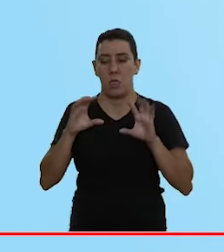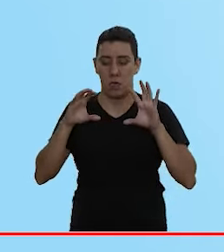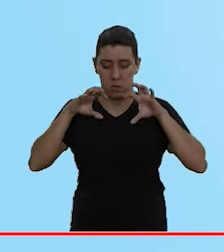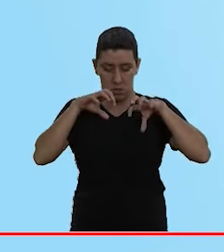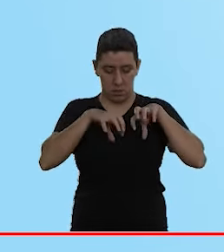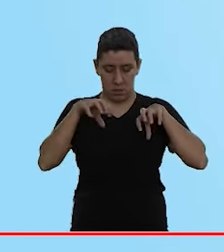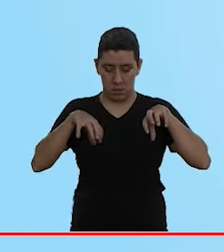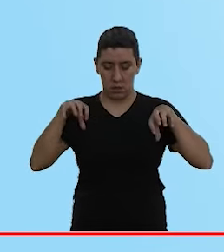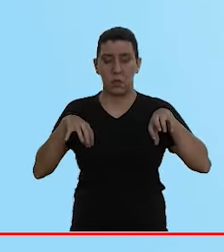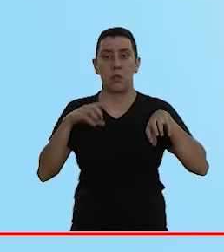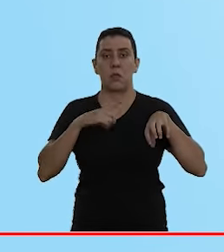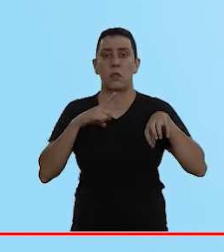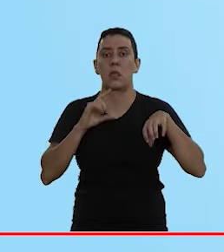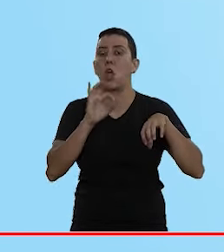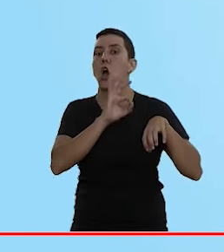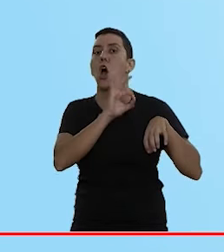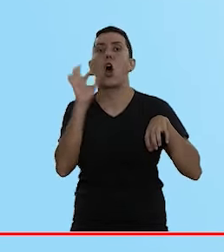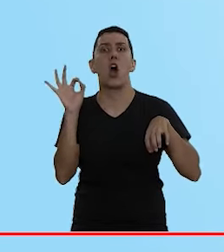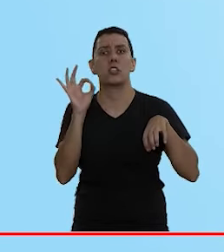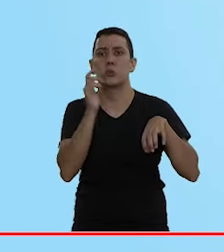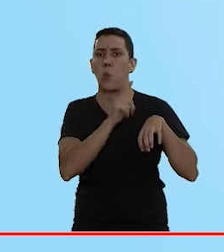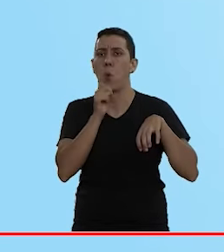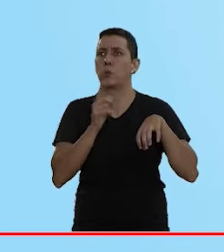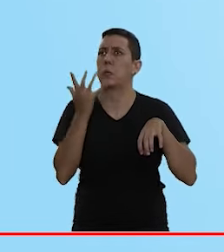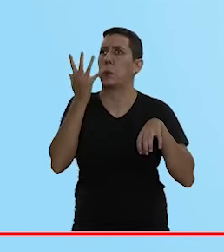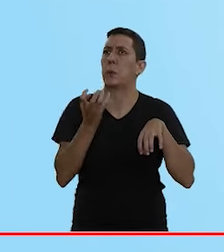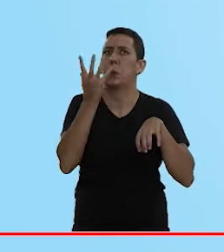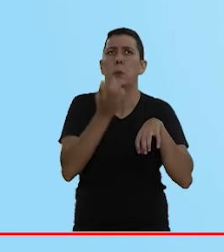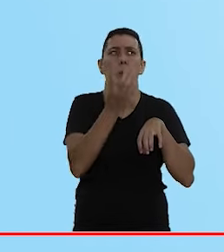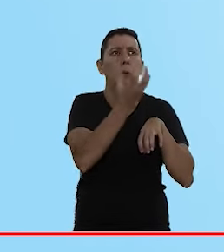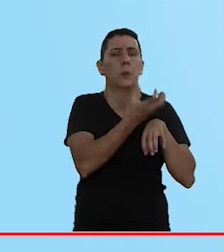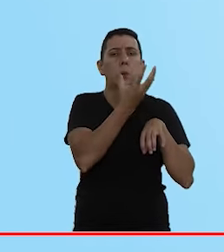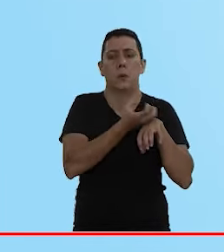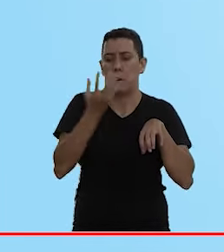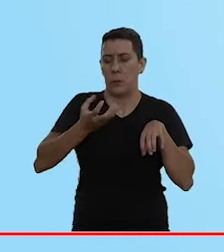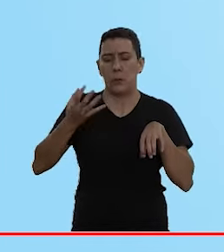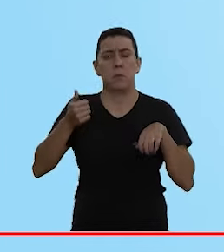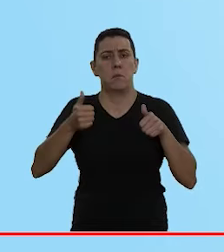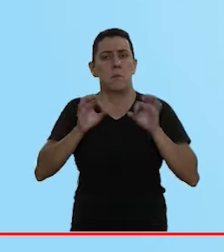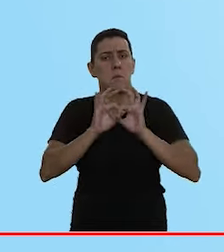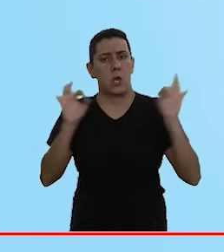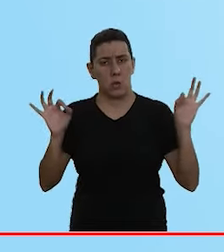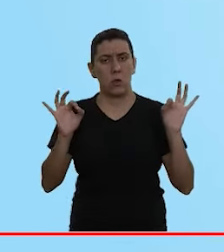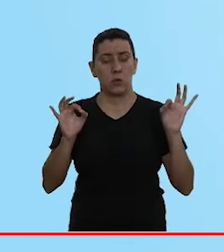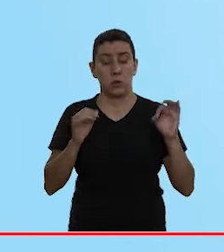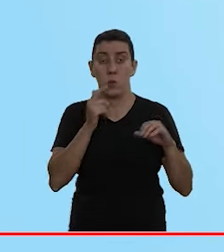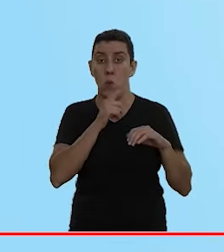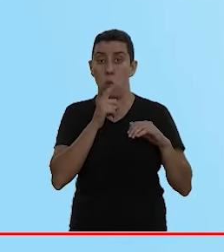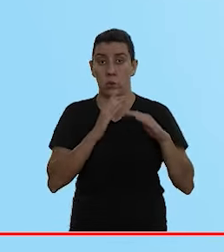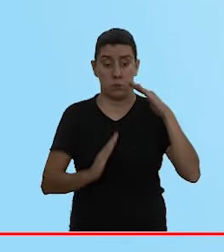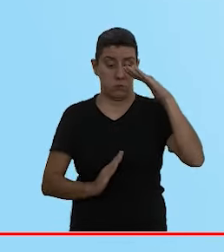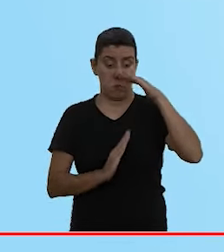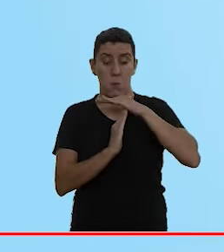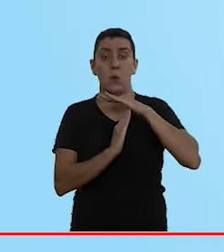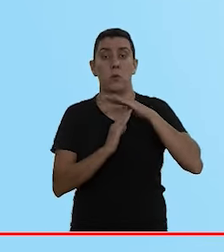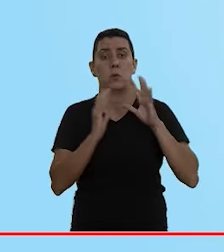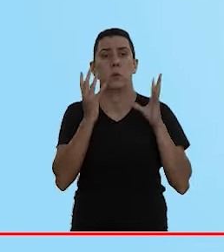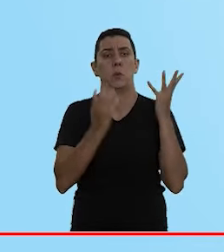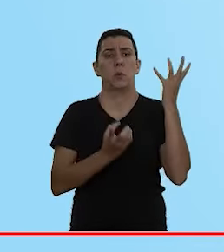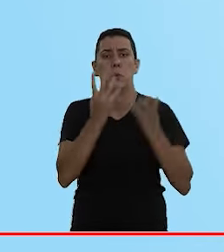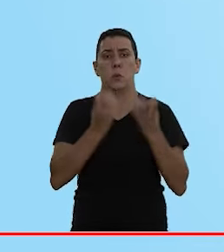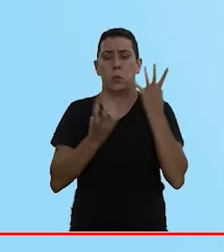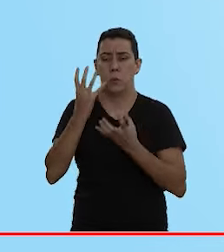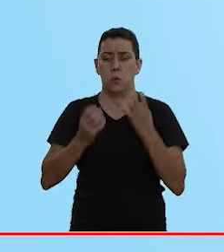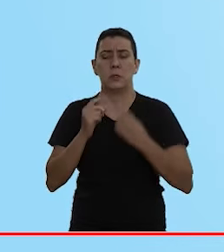ponto ótimo de operação. Então, ter um inversor com múltiplos seguidores de máxima potência, múltiplos MPPTs, fazem com